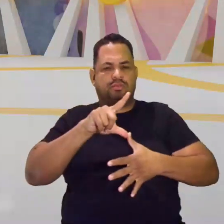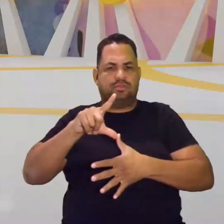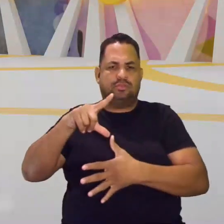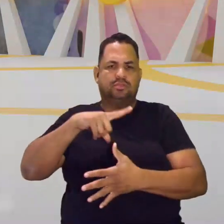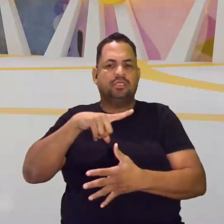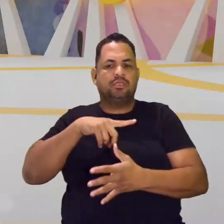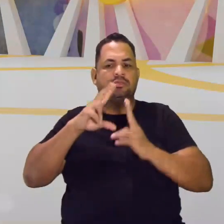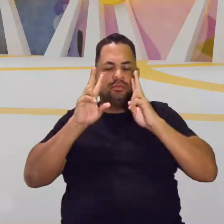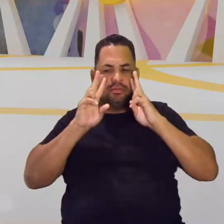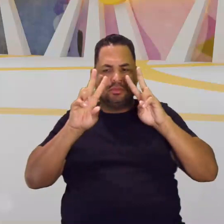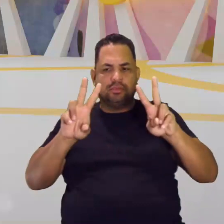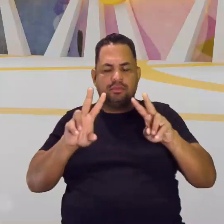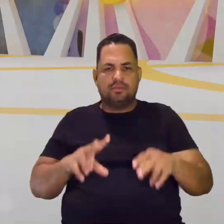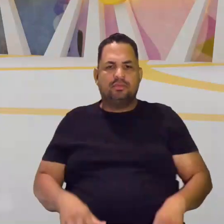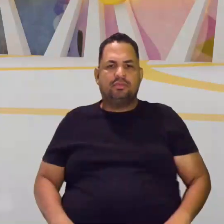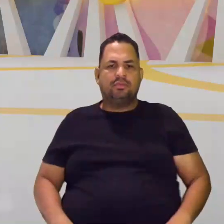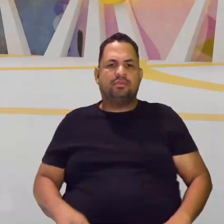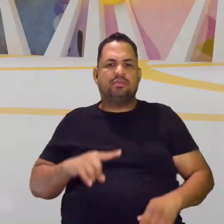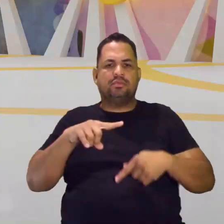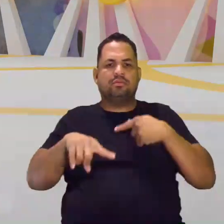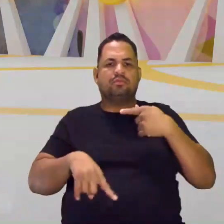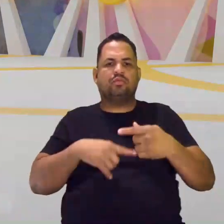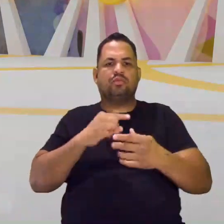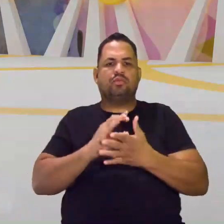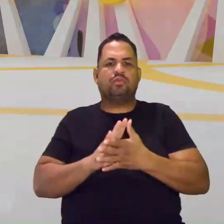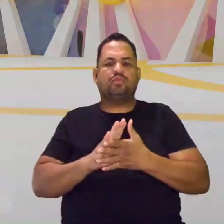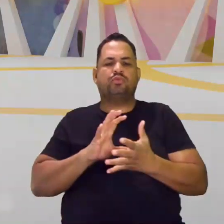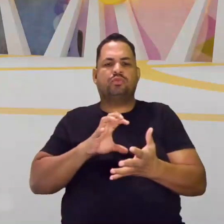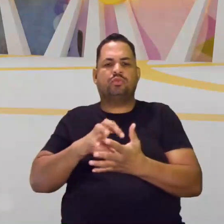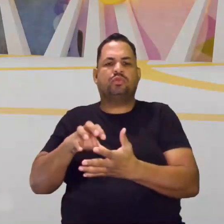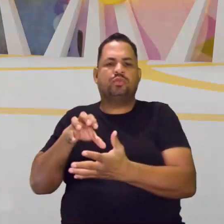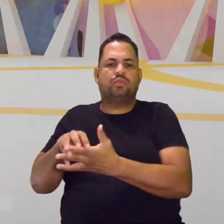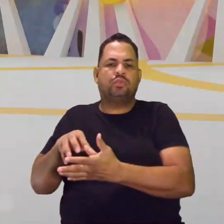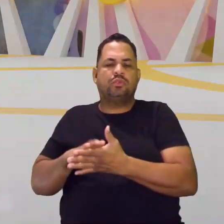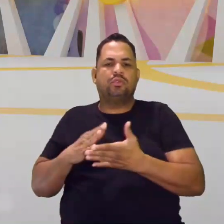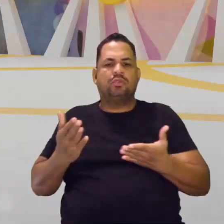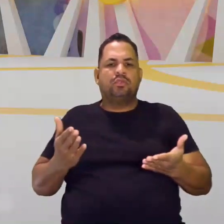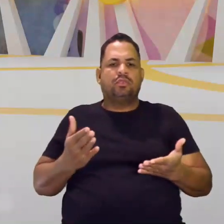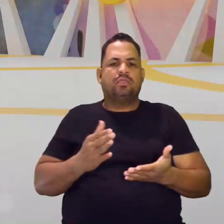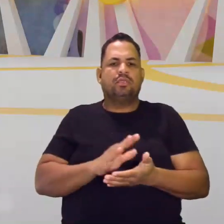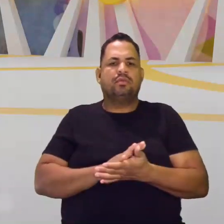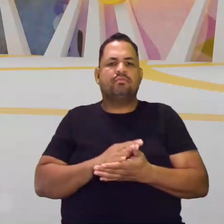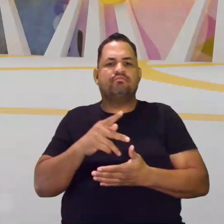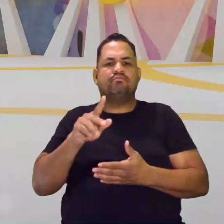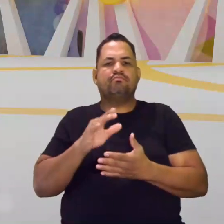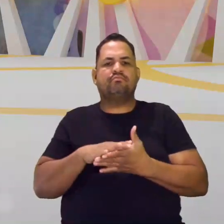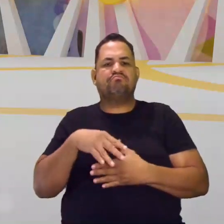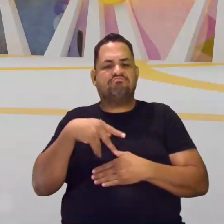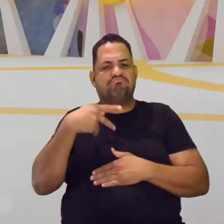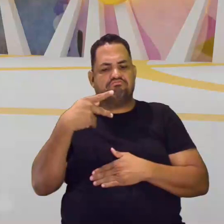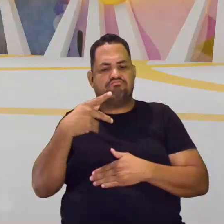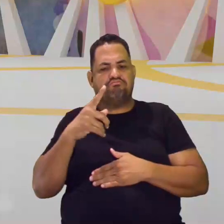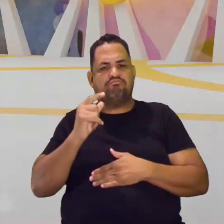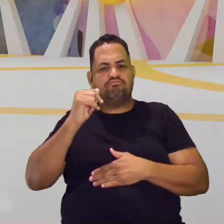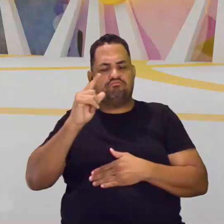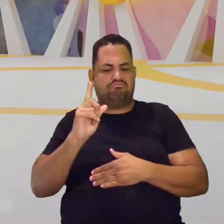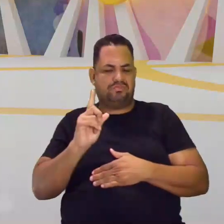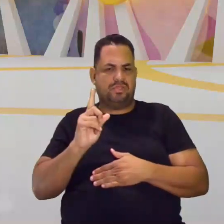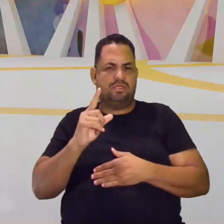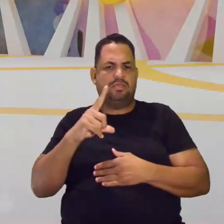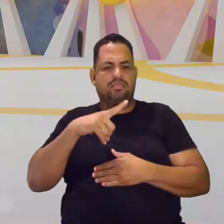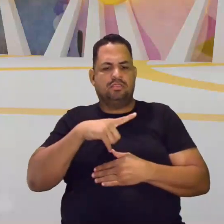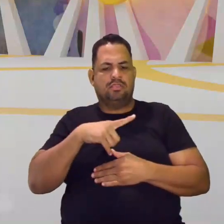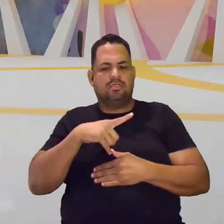esse tipo de visão. E o pós-colonialismo, ele vem aí para dizer o seguinte, não, aqui a gente tem a